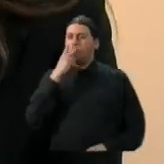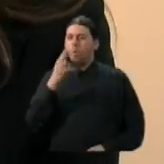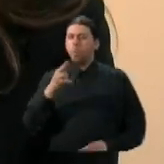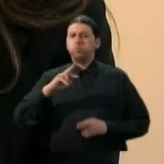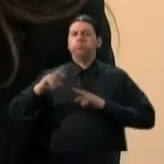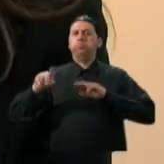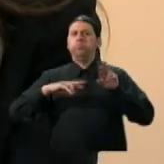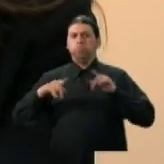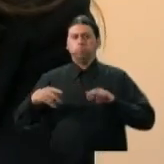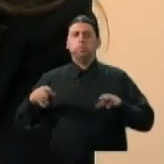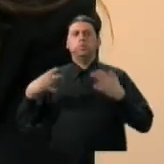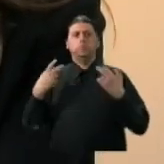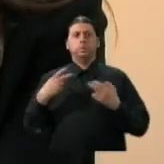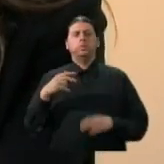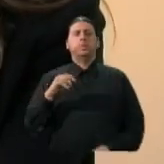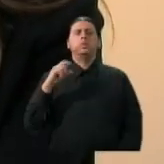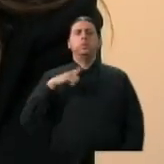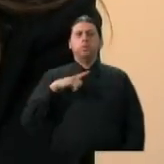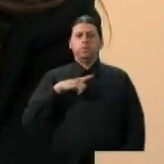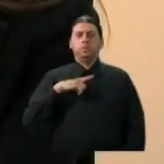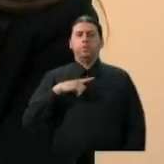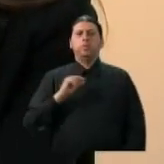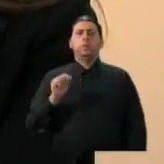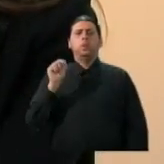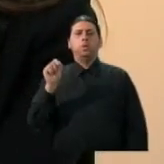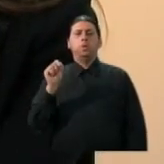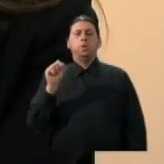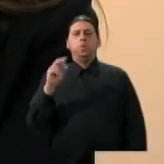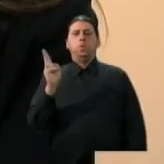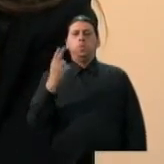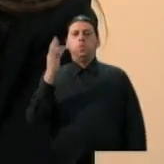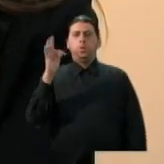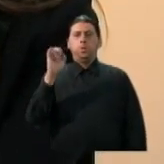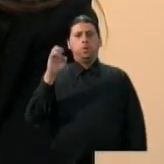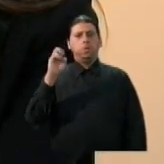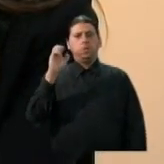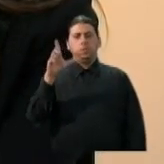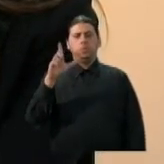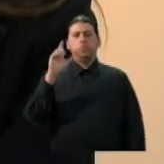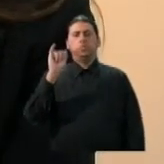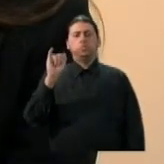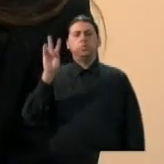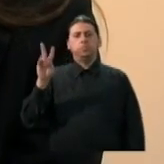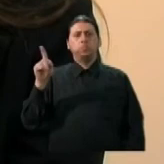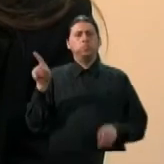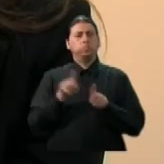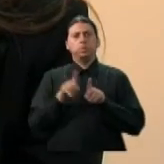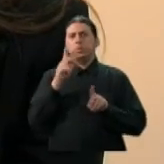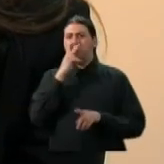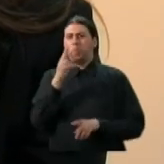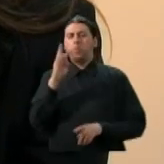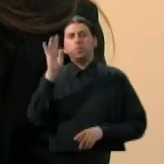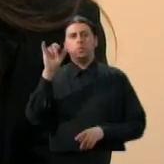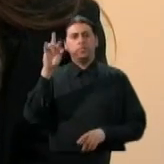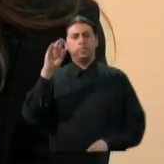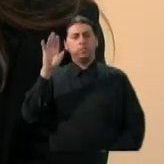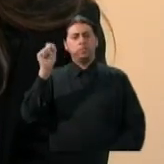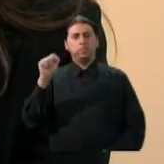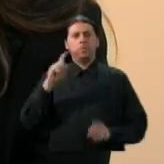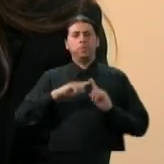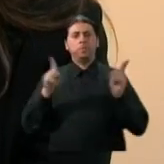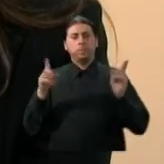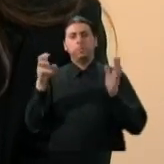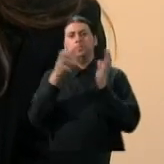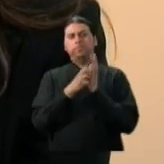Existe o outro, que é o HTLV, que também é retrovírus. Mas o HIV, ele muda muito, né?